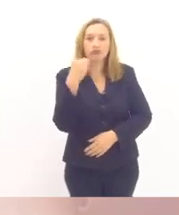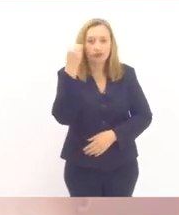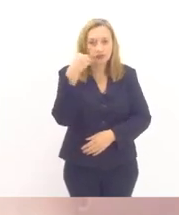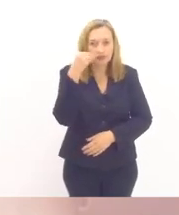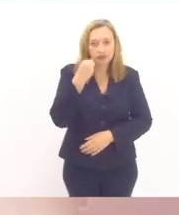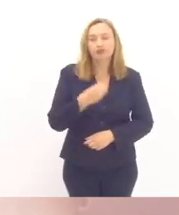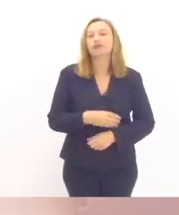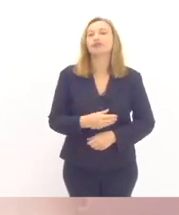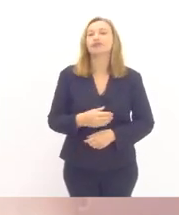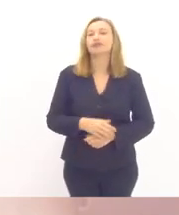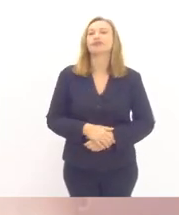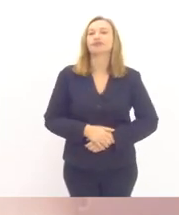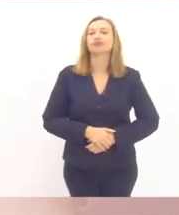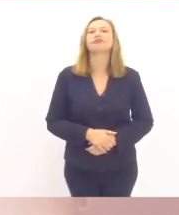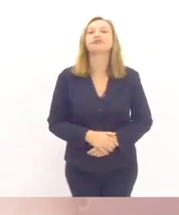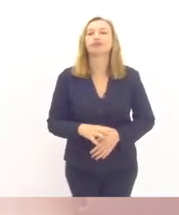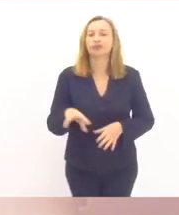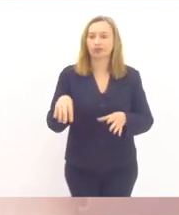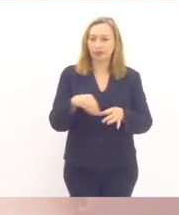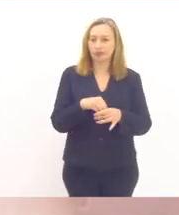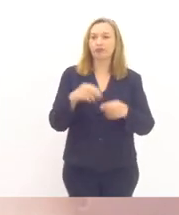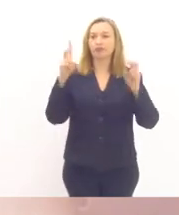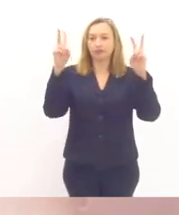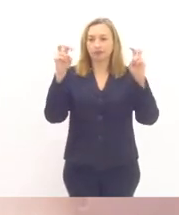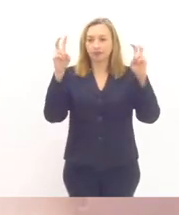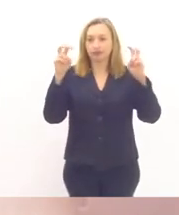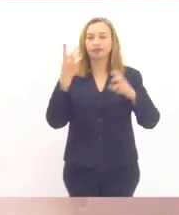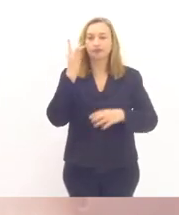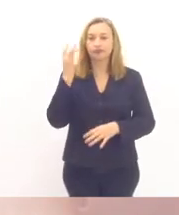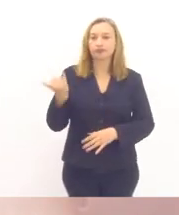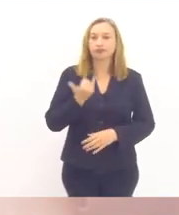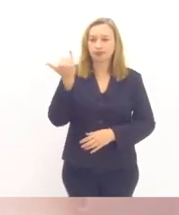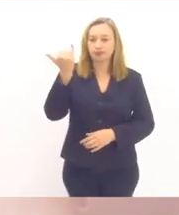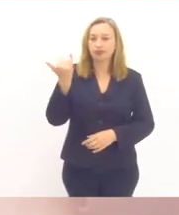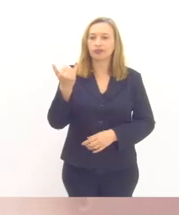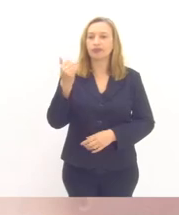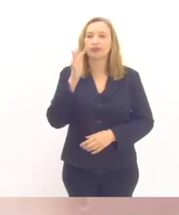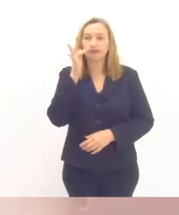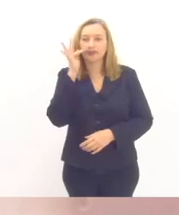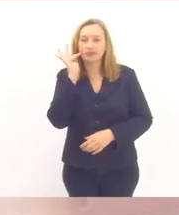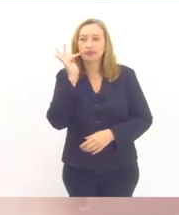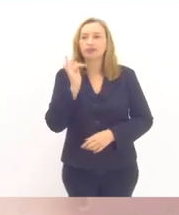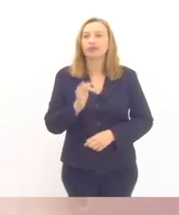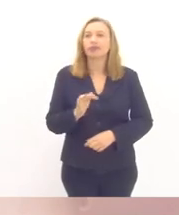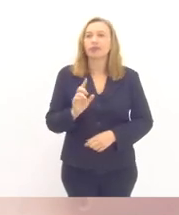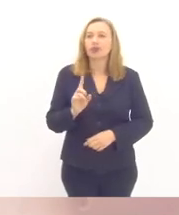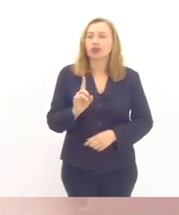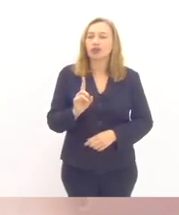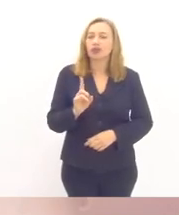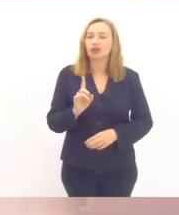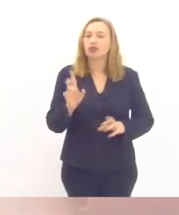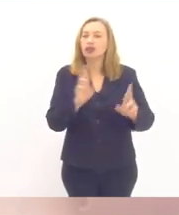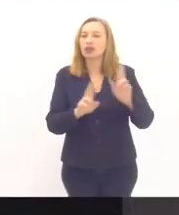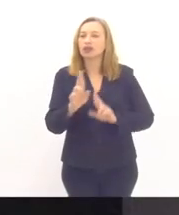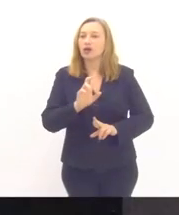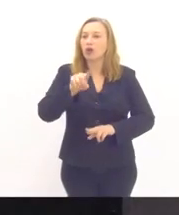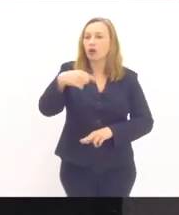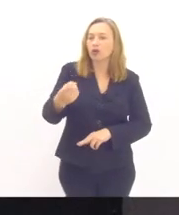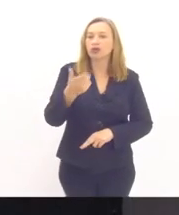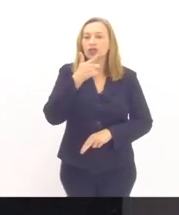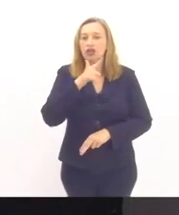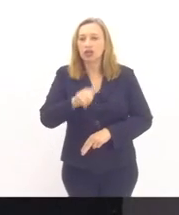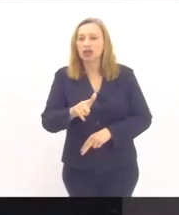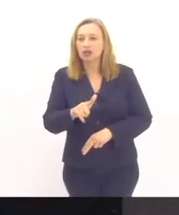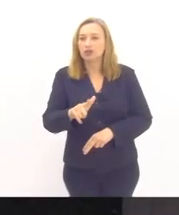que me trazem para dentro desse tema. Eu acho que é muito importante, Flávio, que a gente, não apenas em relação às outras línguas